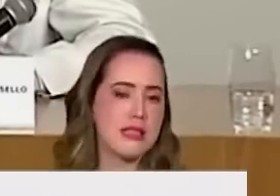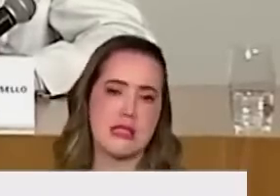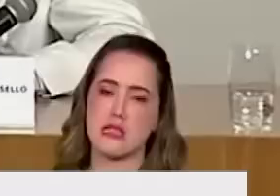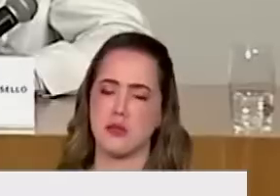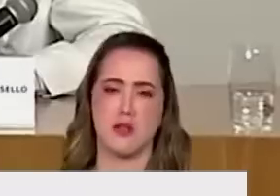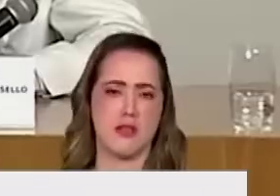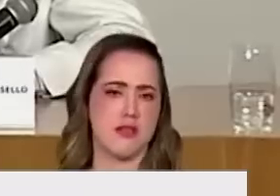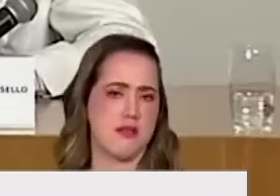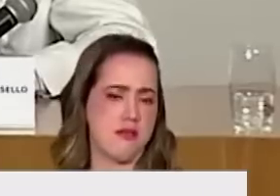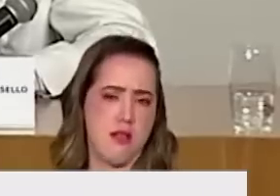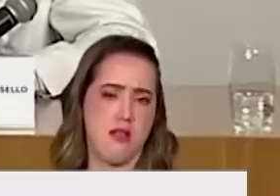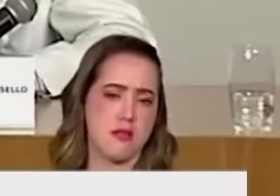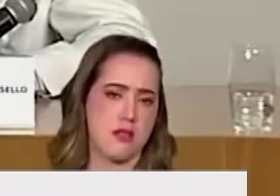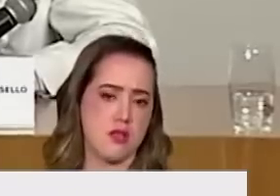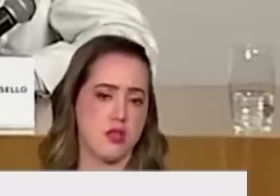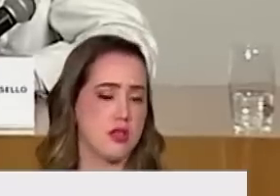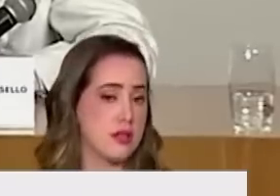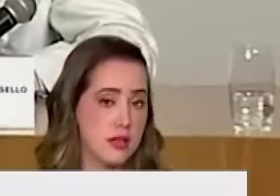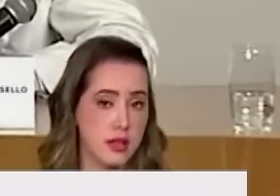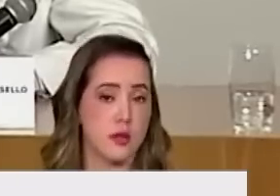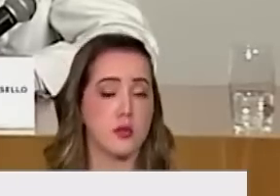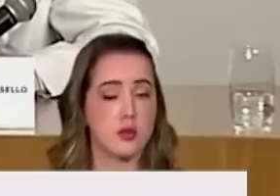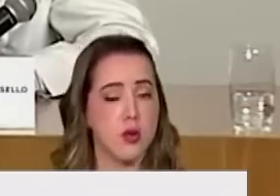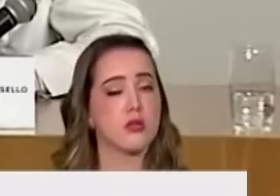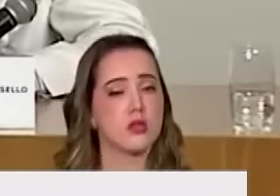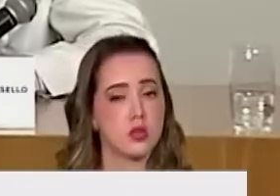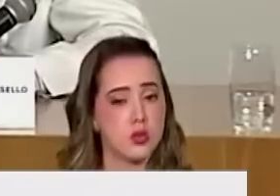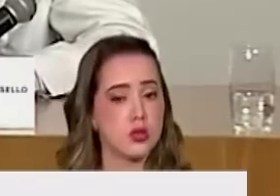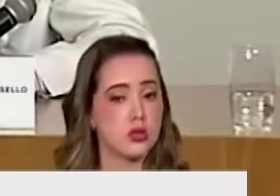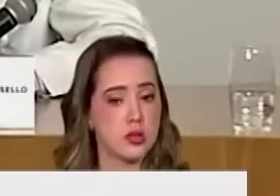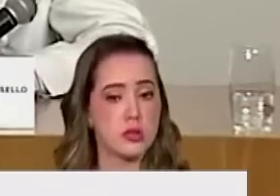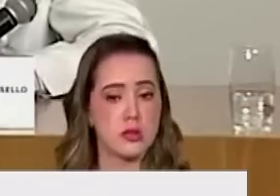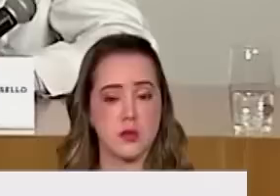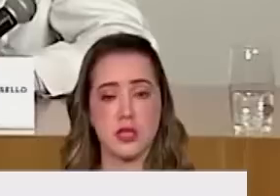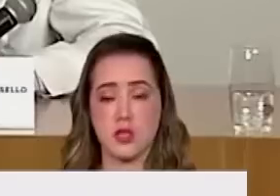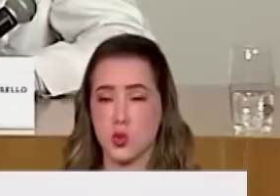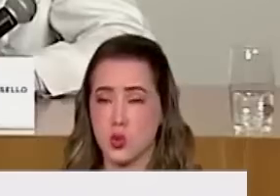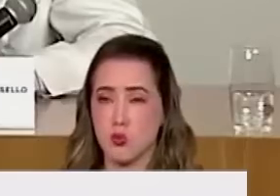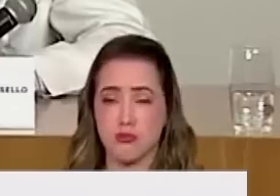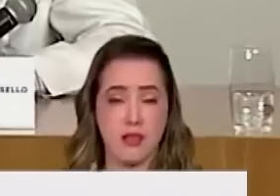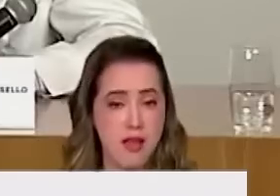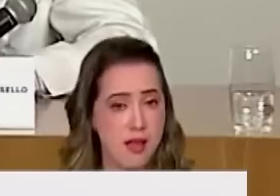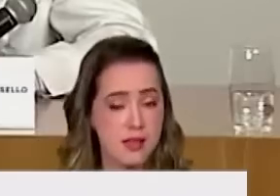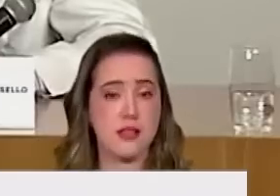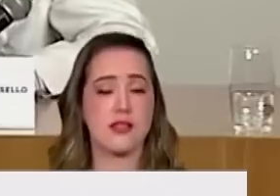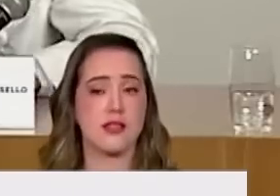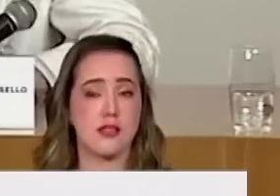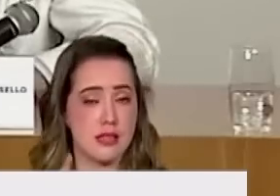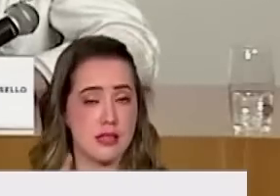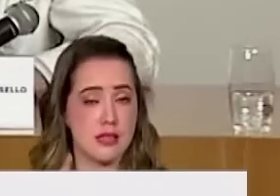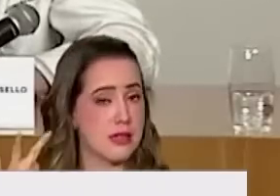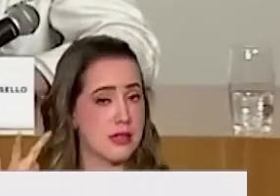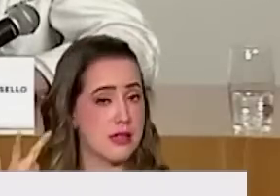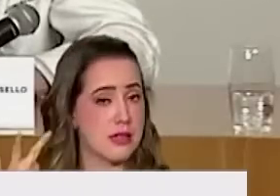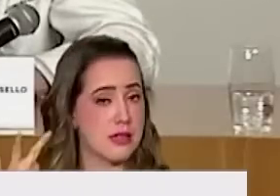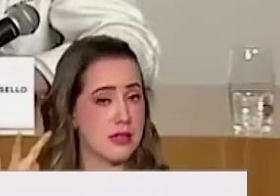bem simples, né? Como a cirurgia transcorreu, esse tipo de procedimento, a gente já havia falado com vocês que já deveria ter